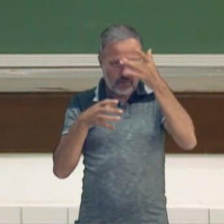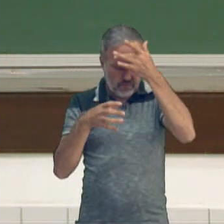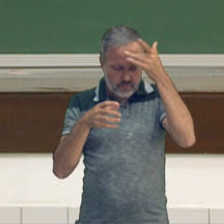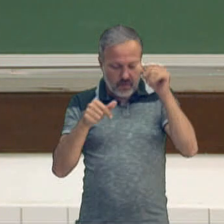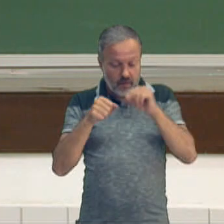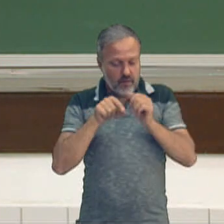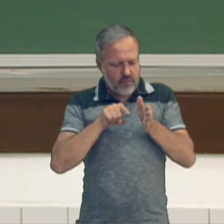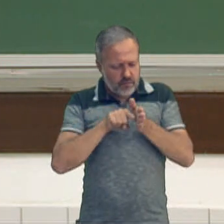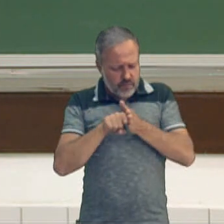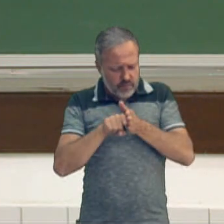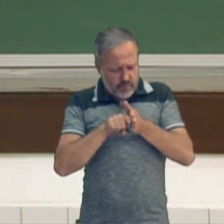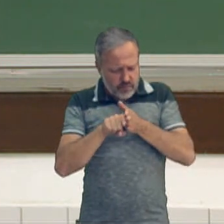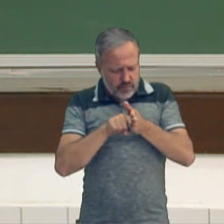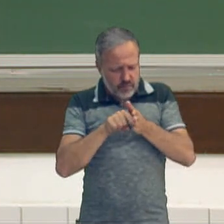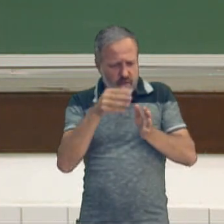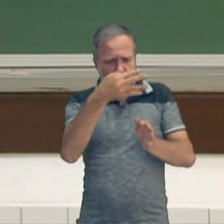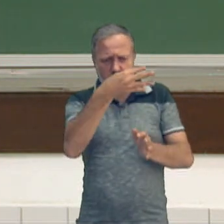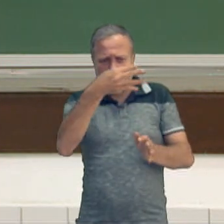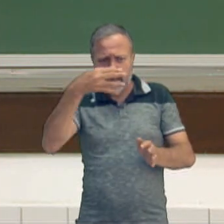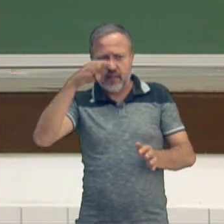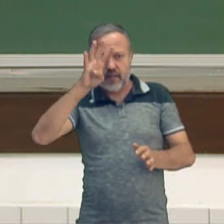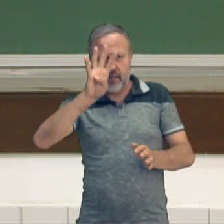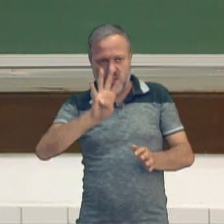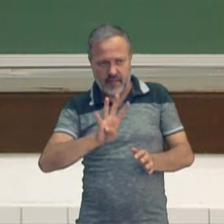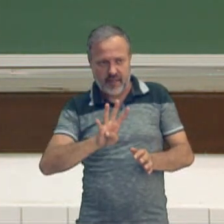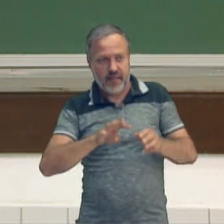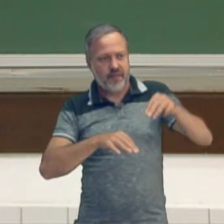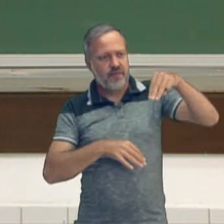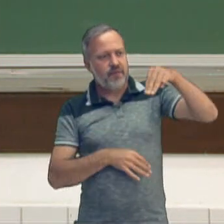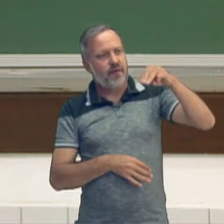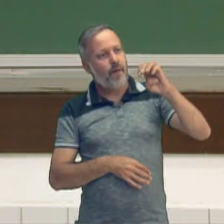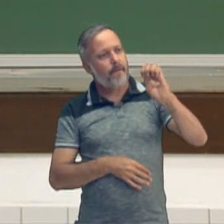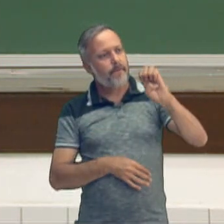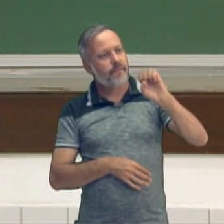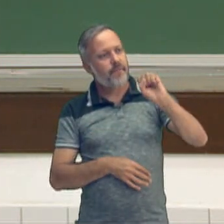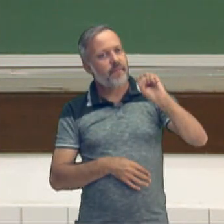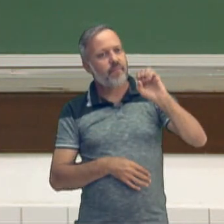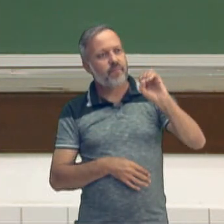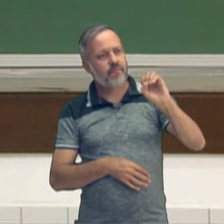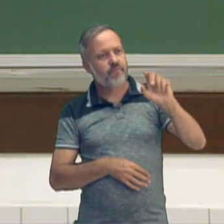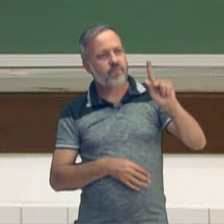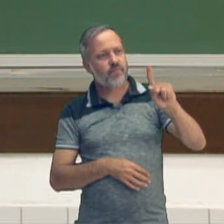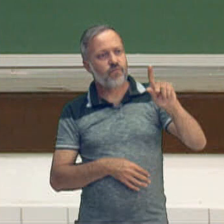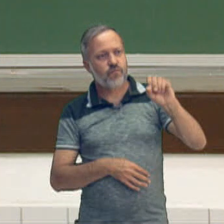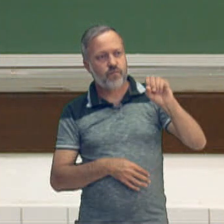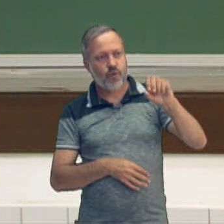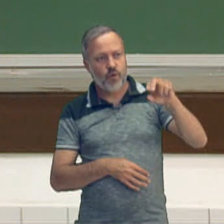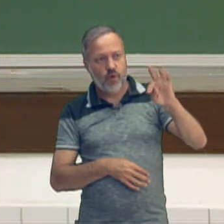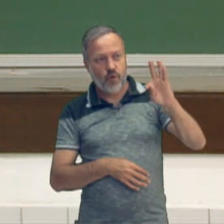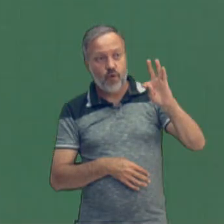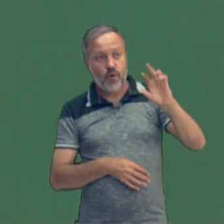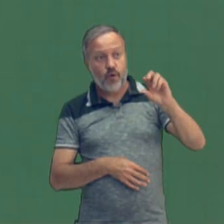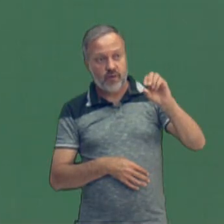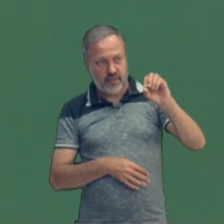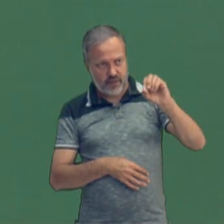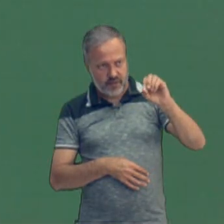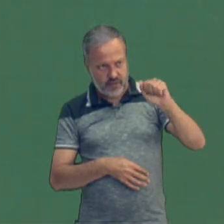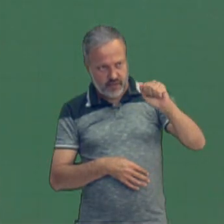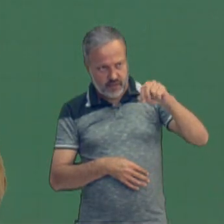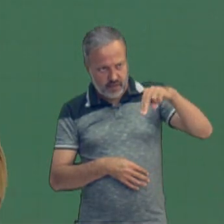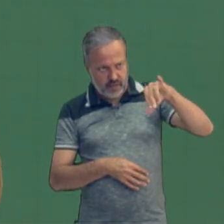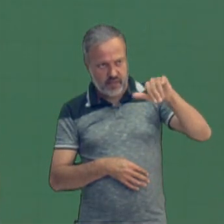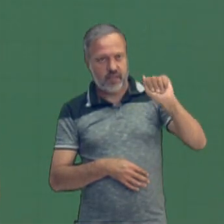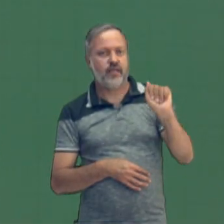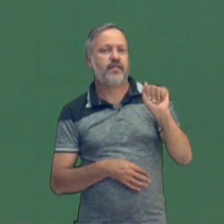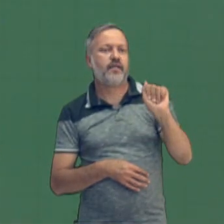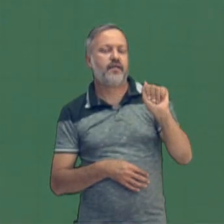calendário mesopotâmio. Porém, como a ciência é dinâmica, como cada vez que tem uma nova descoberta a